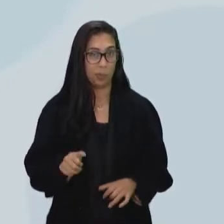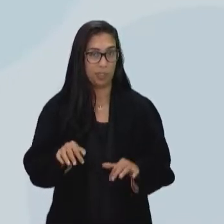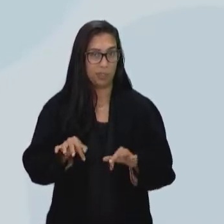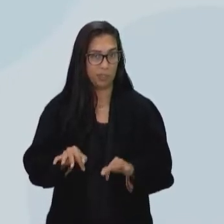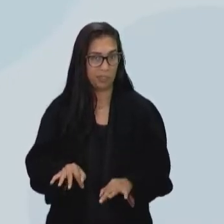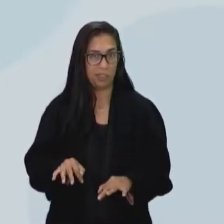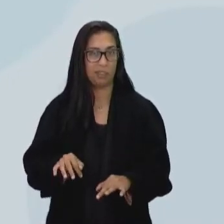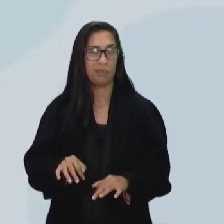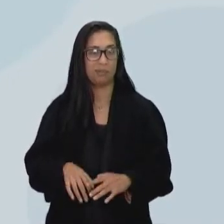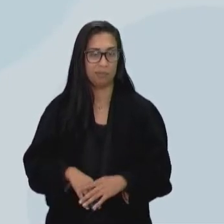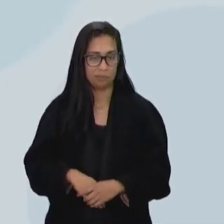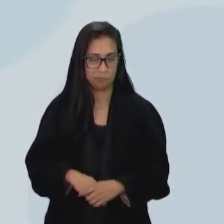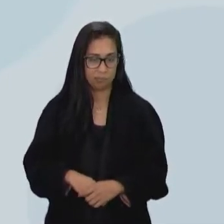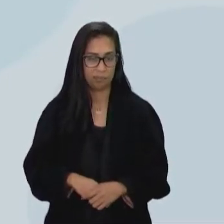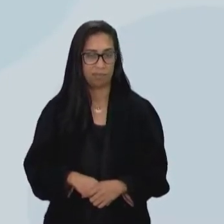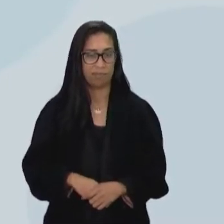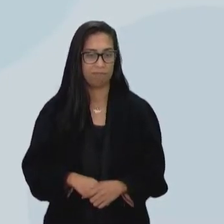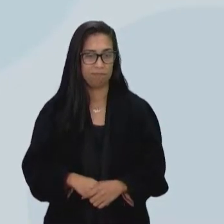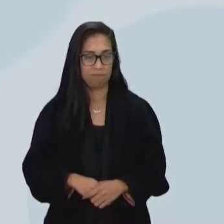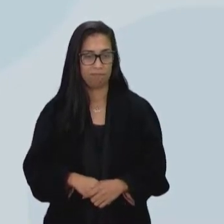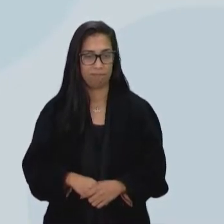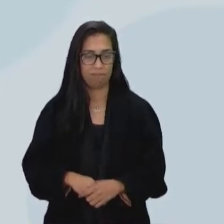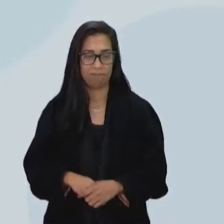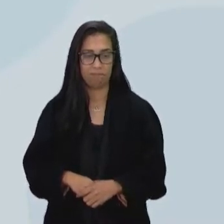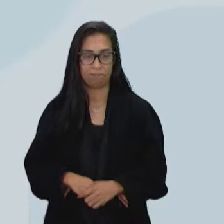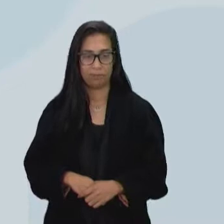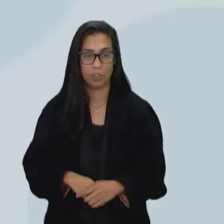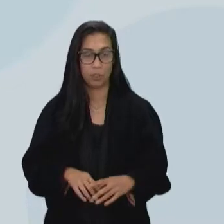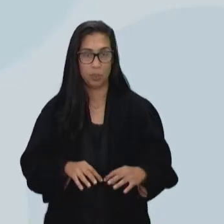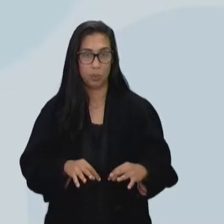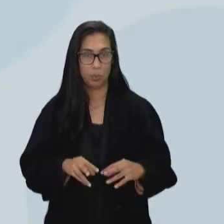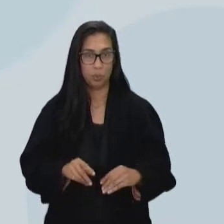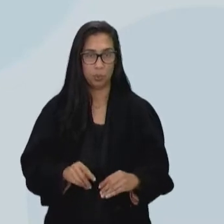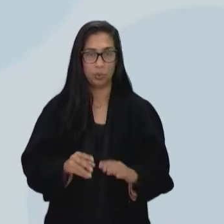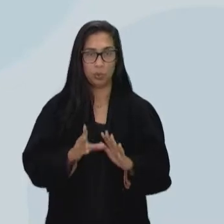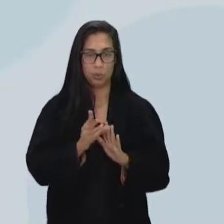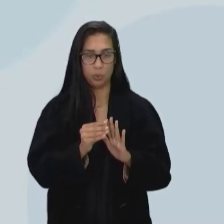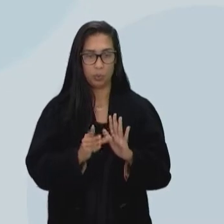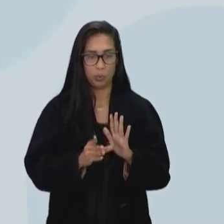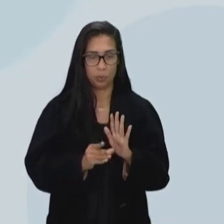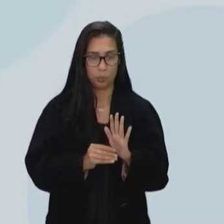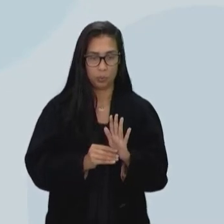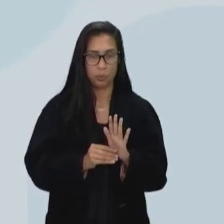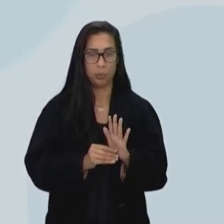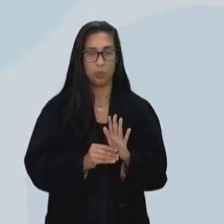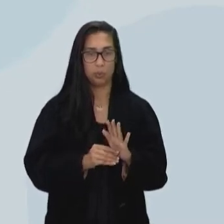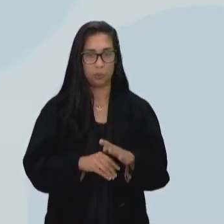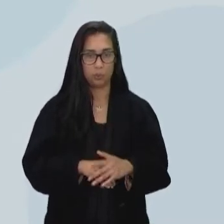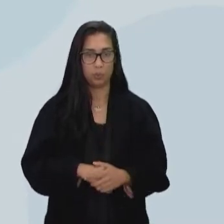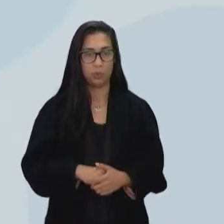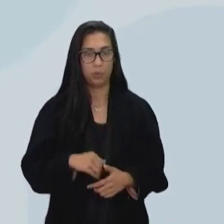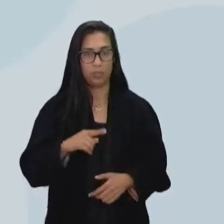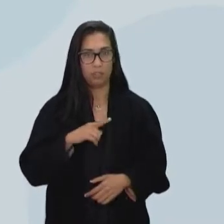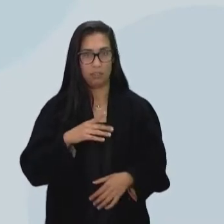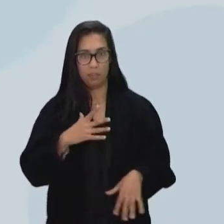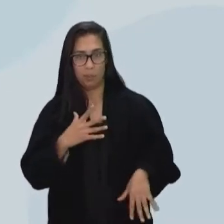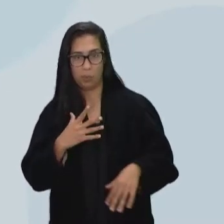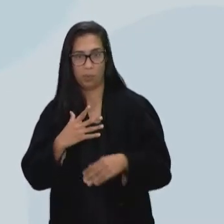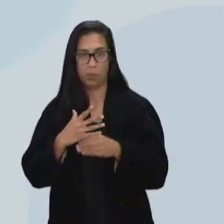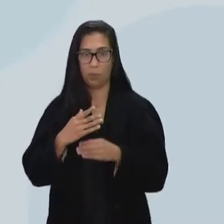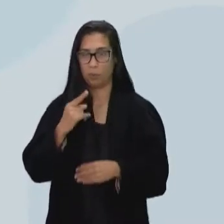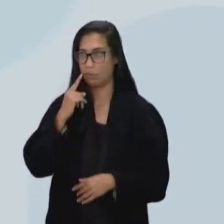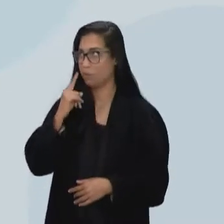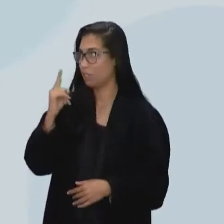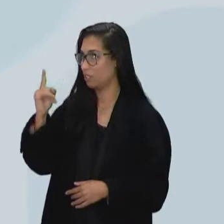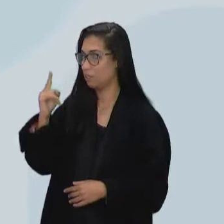ciclo de Sternberg. Não esquecendo que todos os nossos componentes estão de mão dadas, justamente dentro do quadro integrador, que está todo